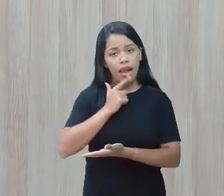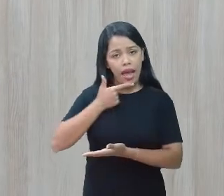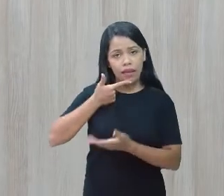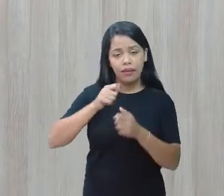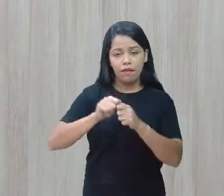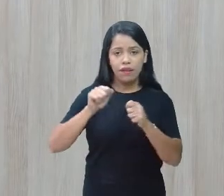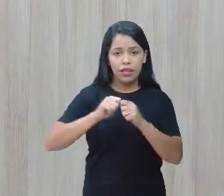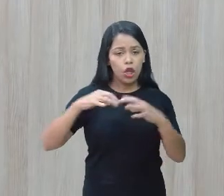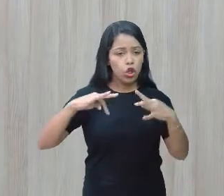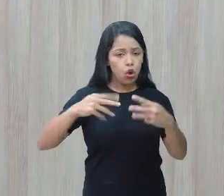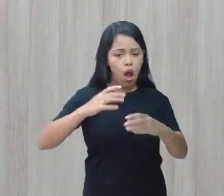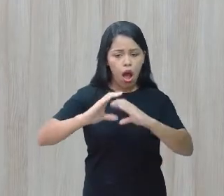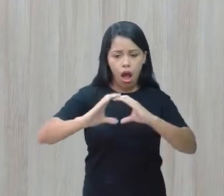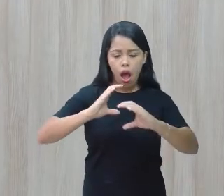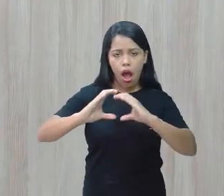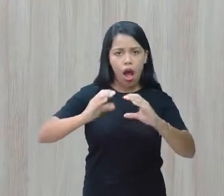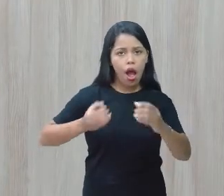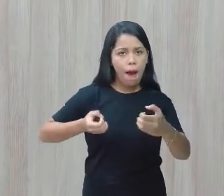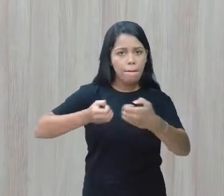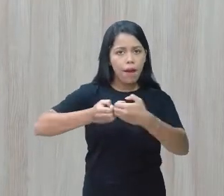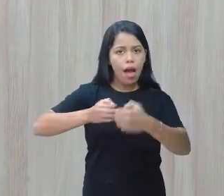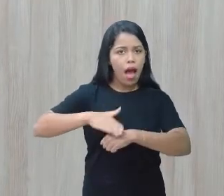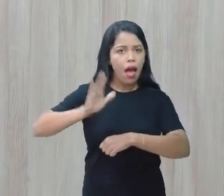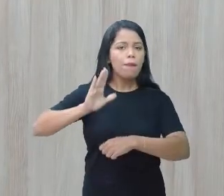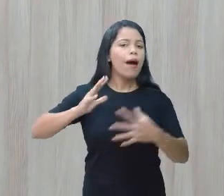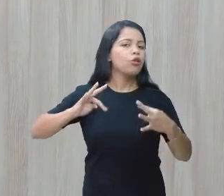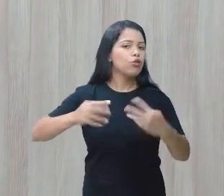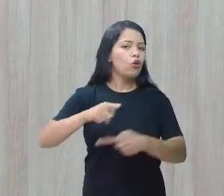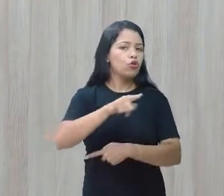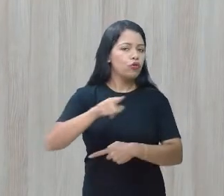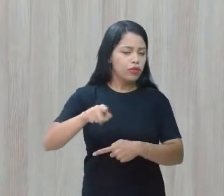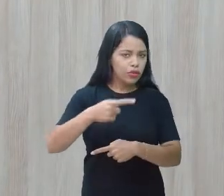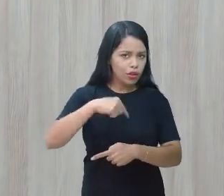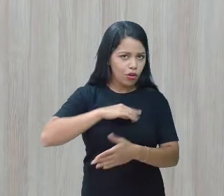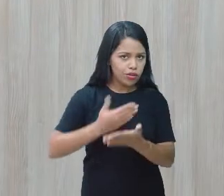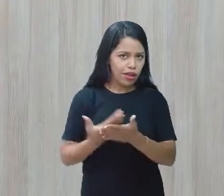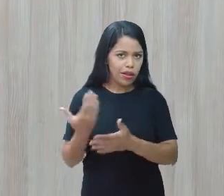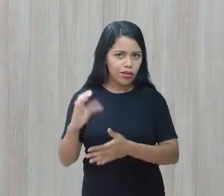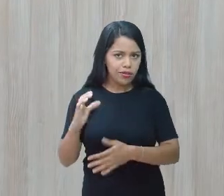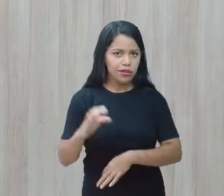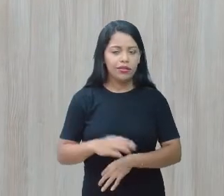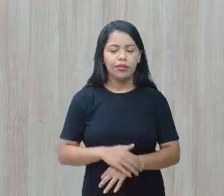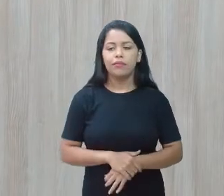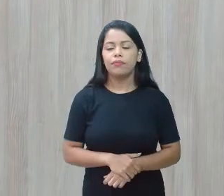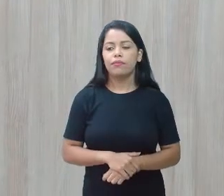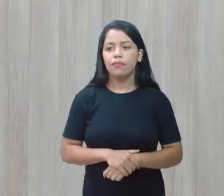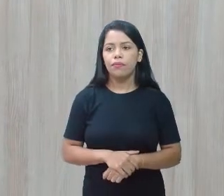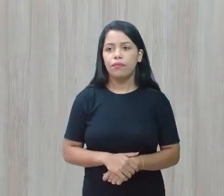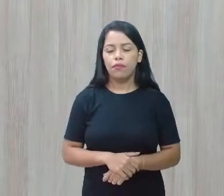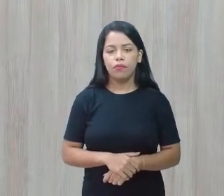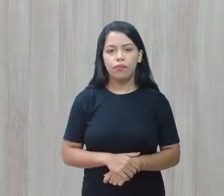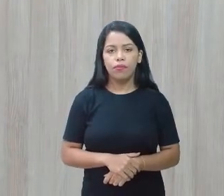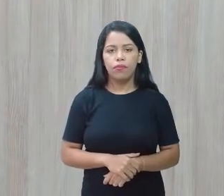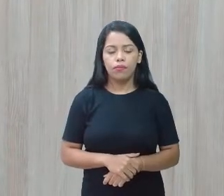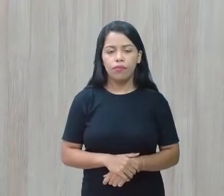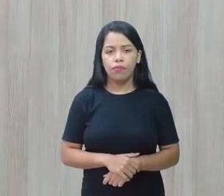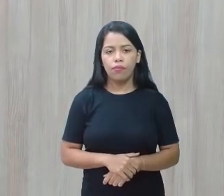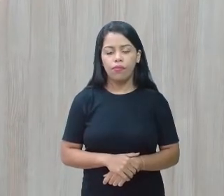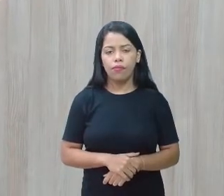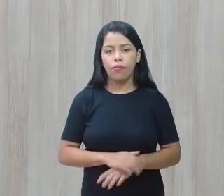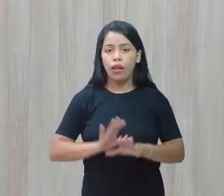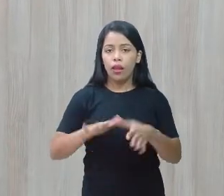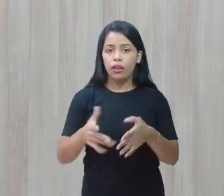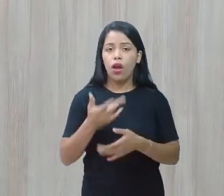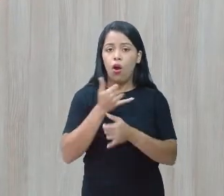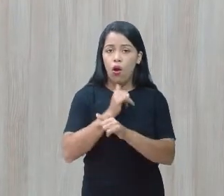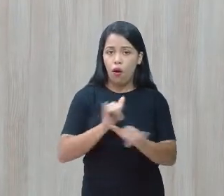toda essa comunicação aí, aproximando todos vocês dessa nossa aula de ciência. E eu disse que são